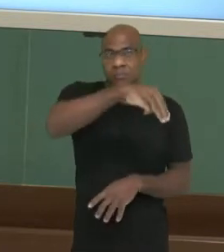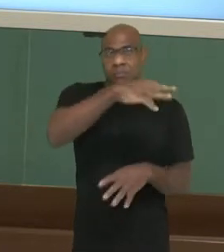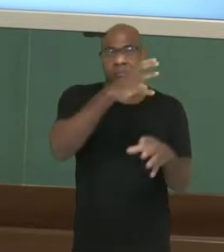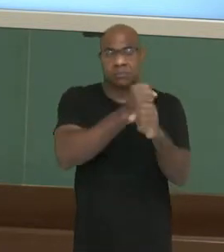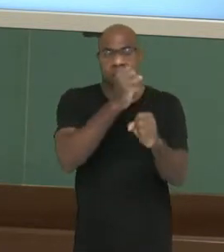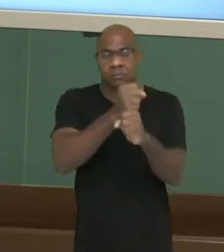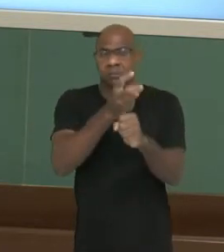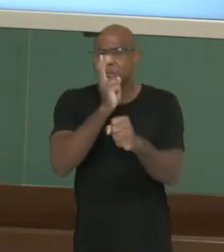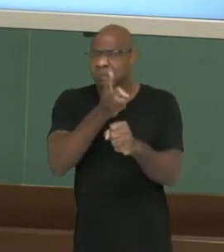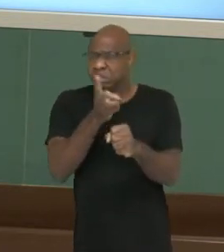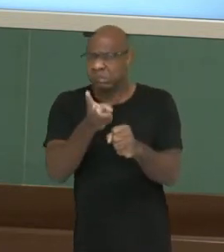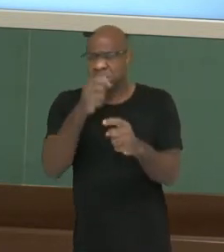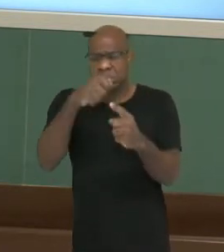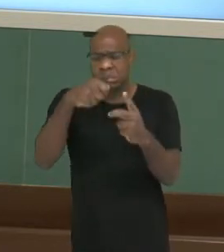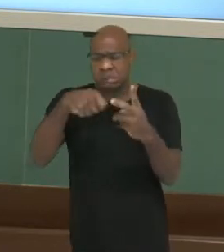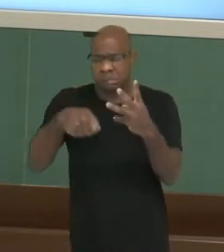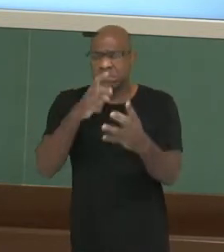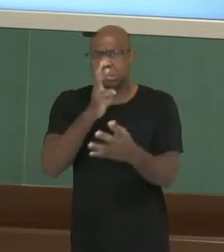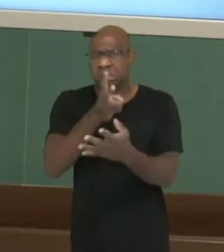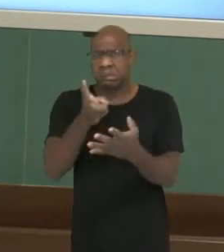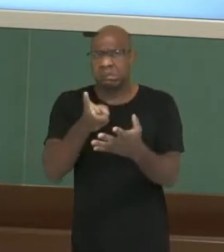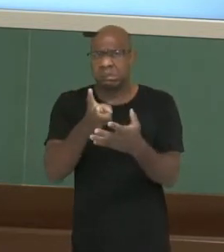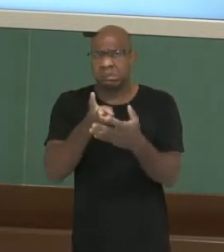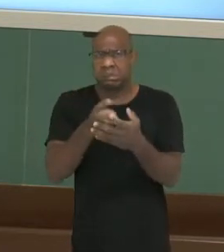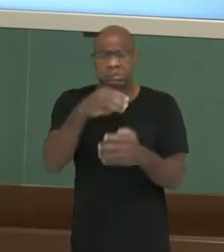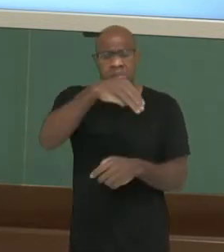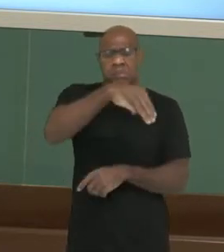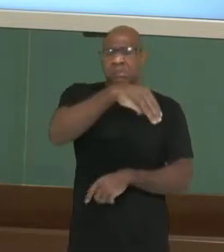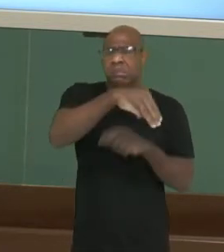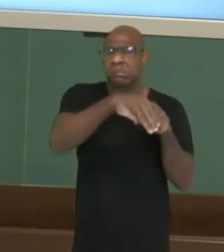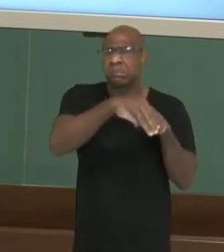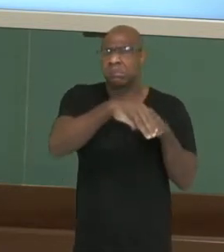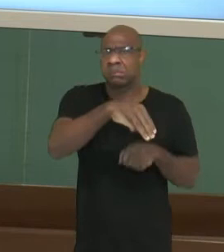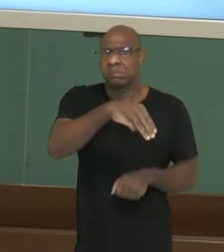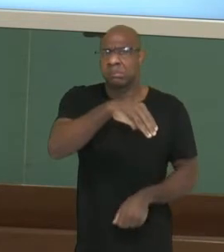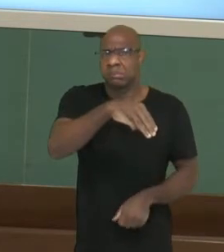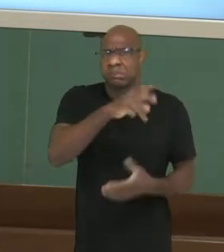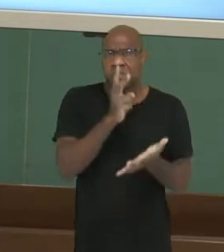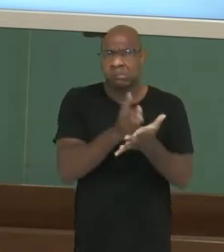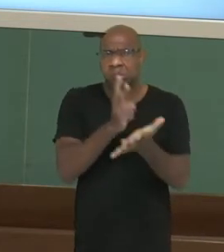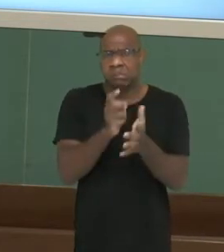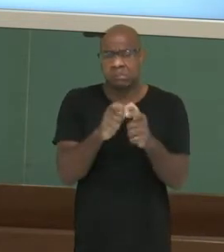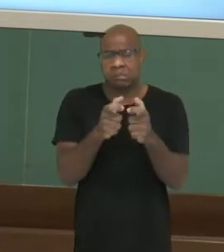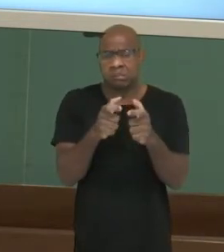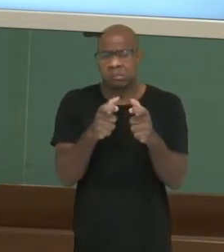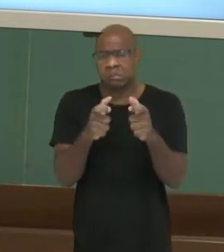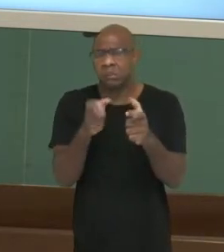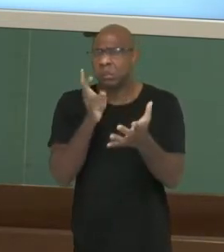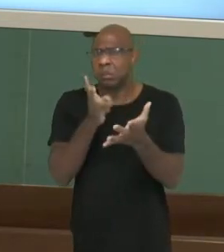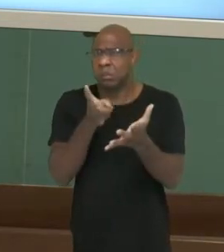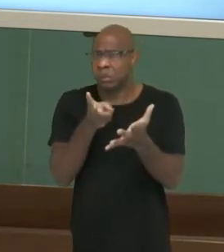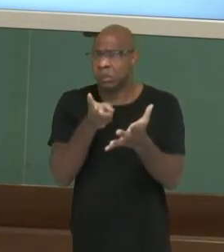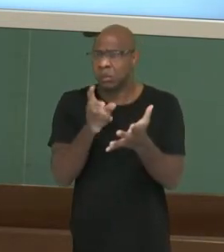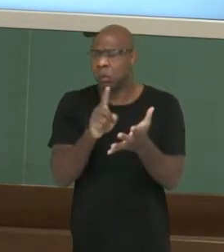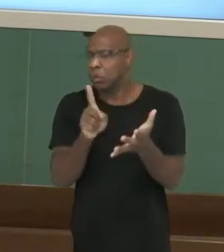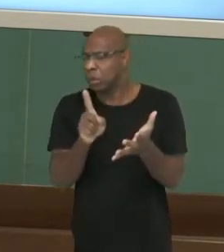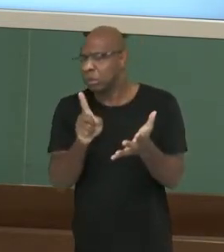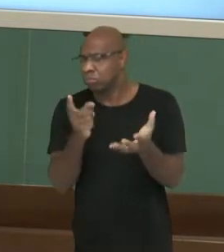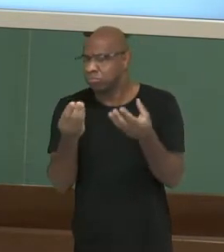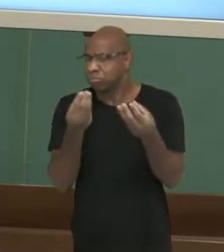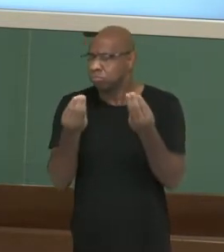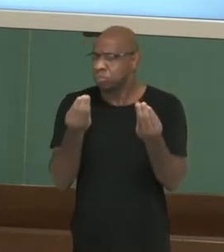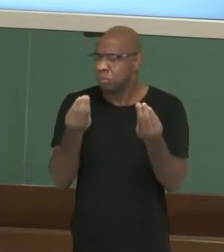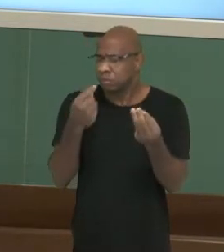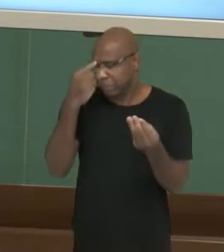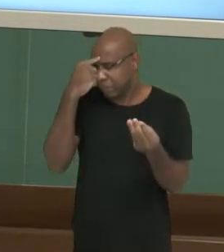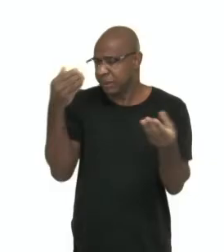mesmo? Você acha? O crescimento acaba sendo constante? Sempre o mesmo ou não?